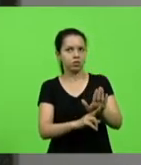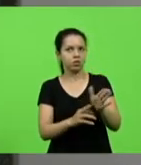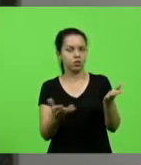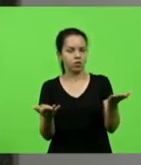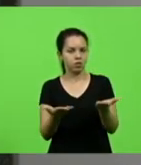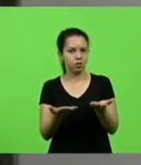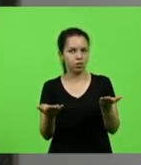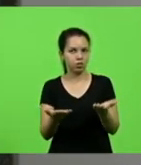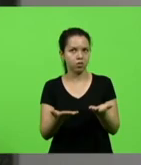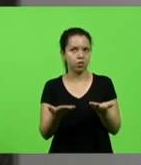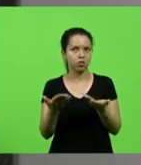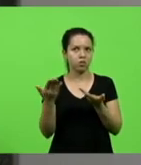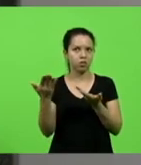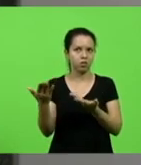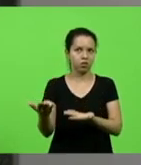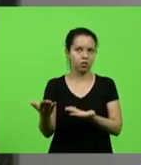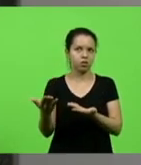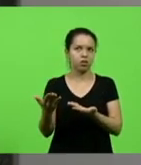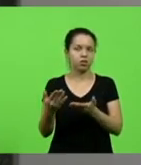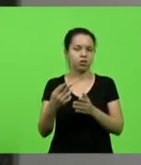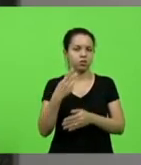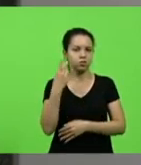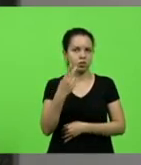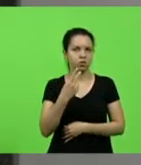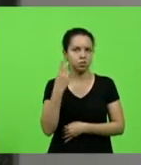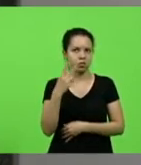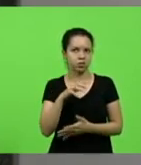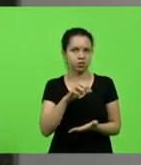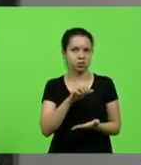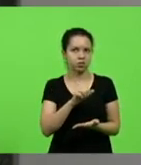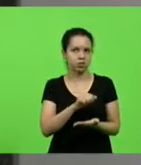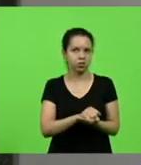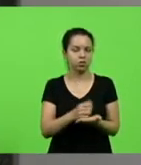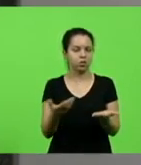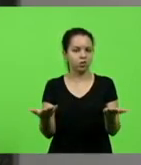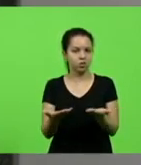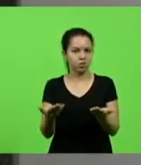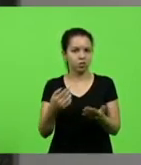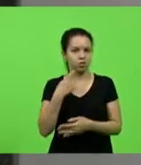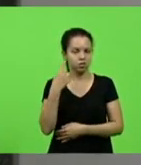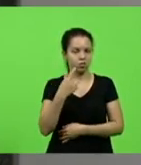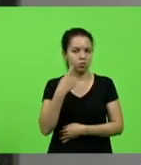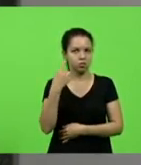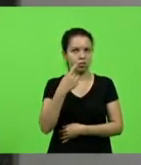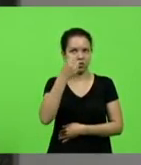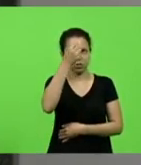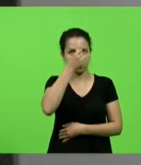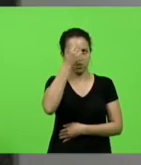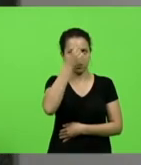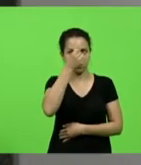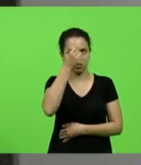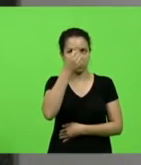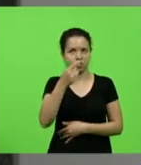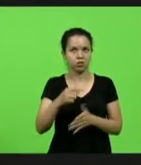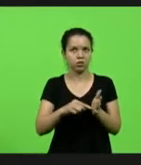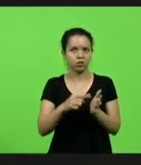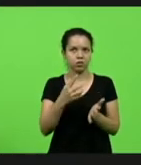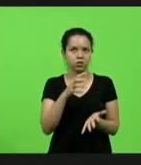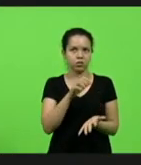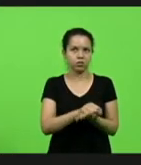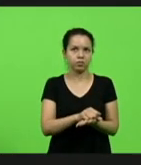a palavra, então, aos parlamentares inscritos. Nesse momento, o deputado Maurício, que solicitou a inscrição por primeiro.